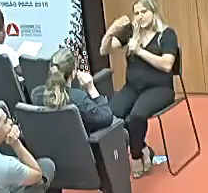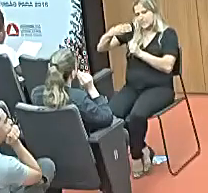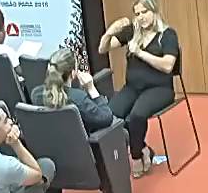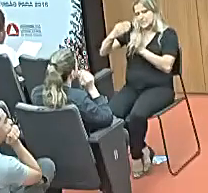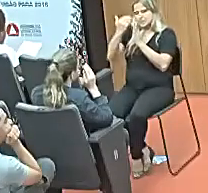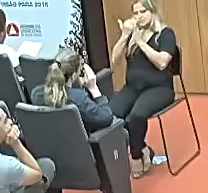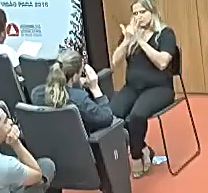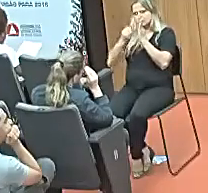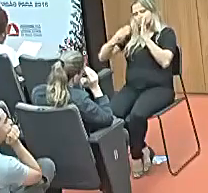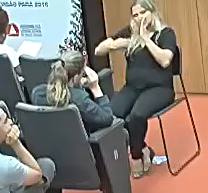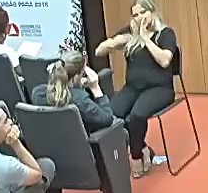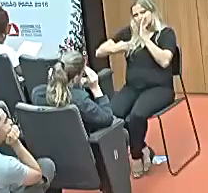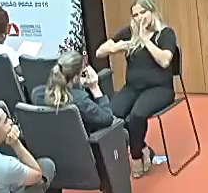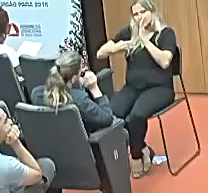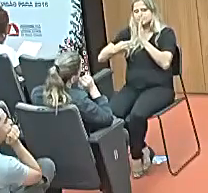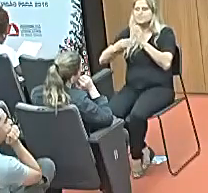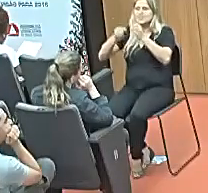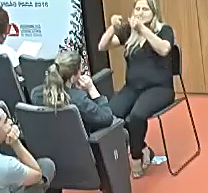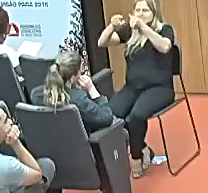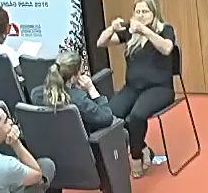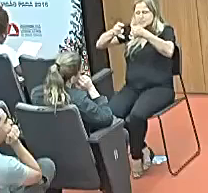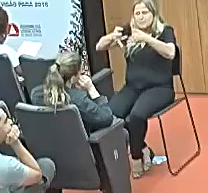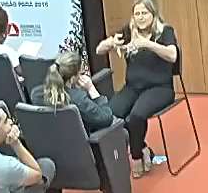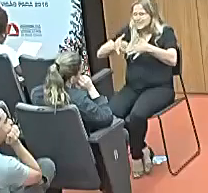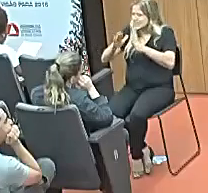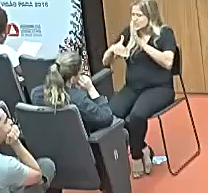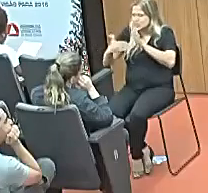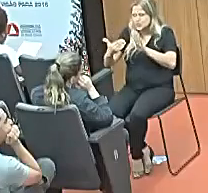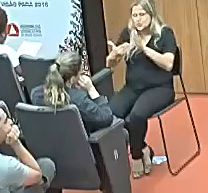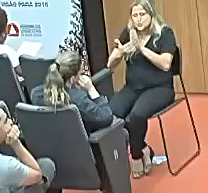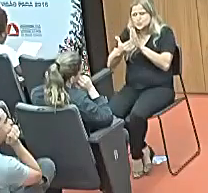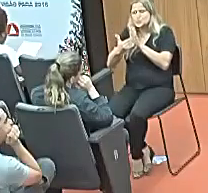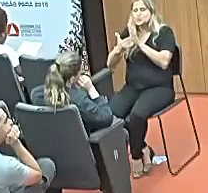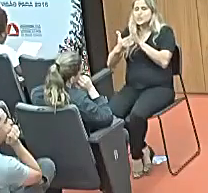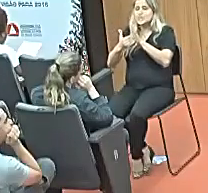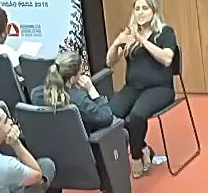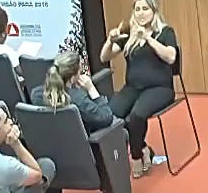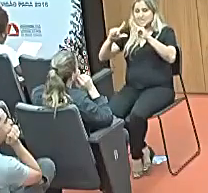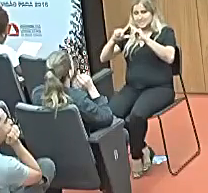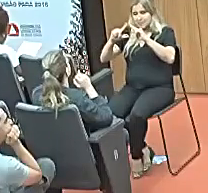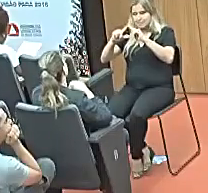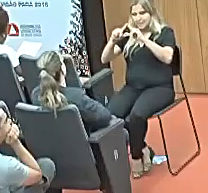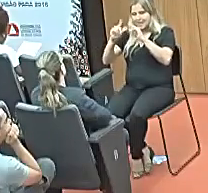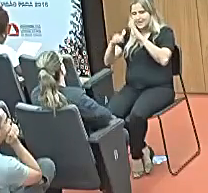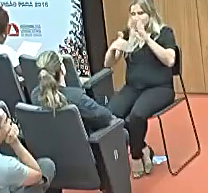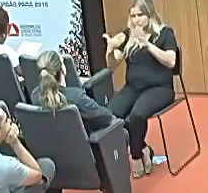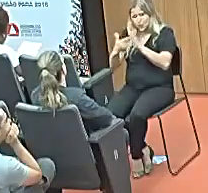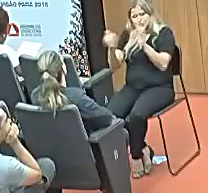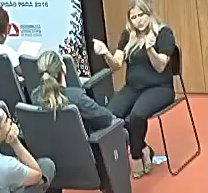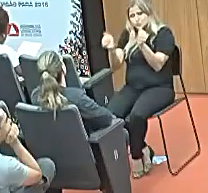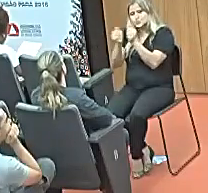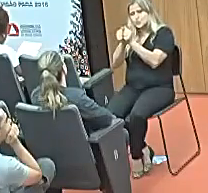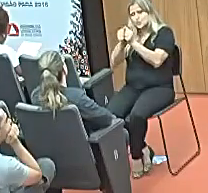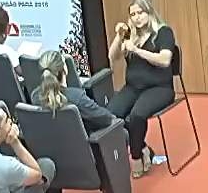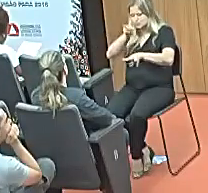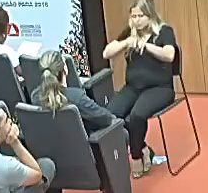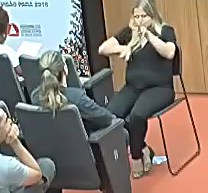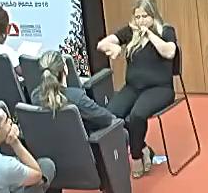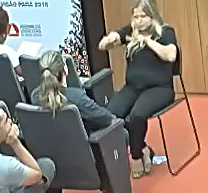demandas e o diagnóstico que nós se eu falo nós porque a assembléia legislativa de minas foi uma grande parceira